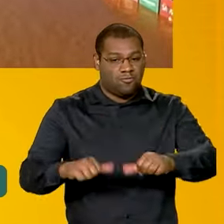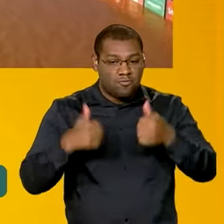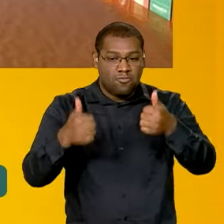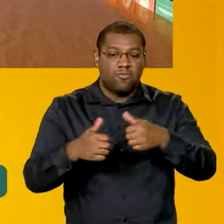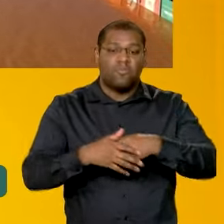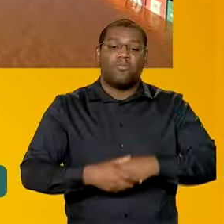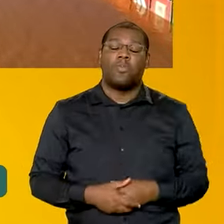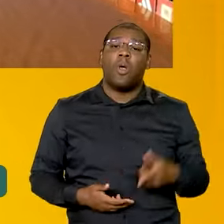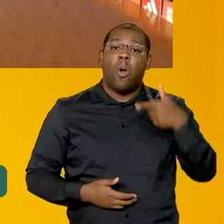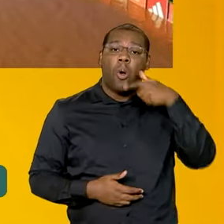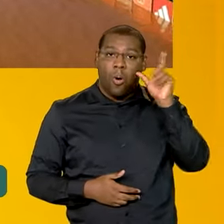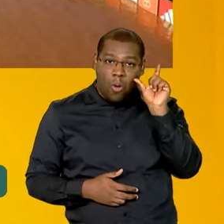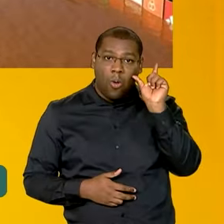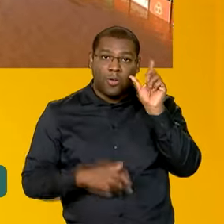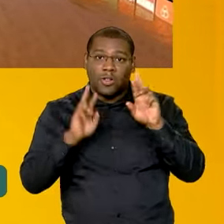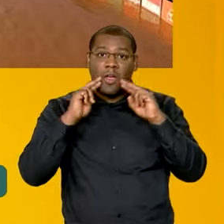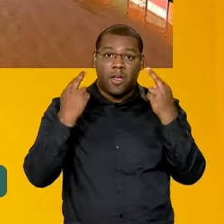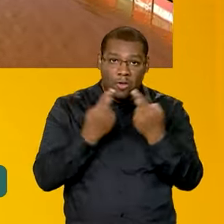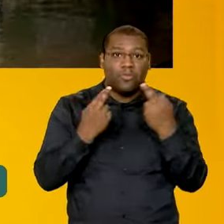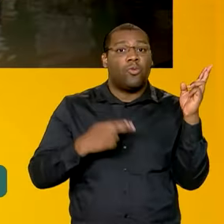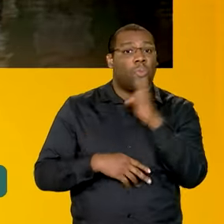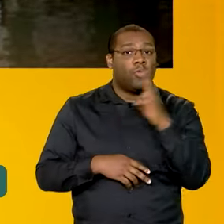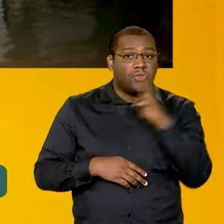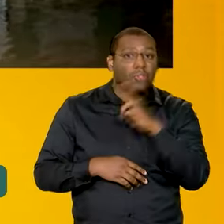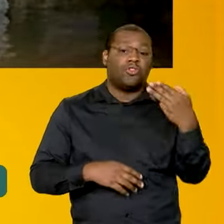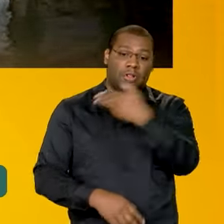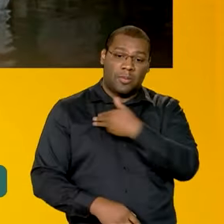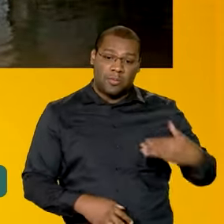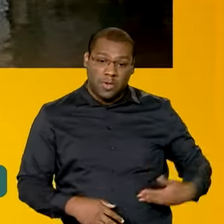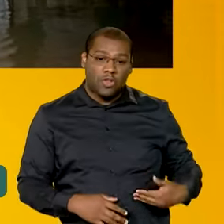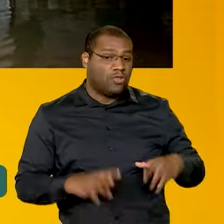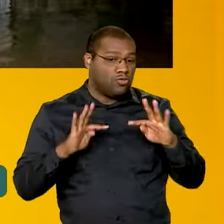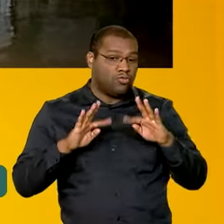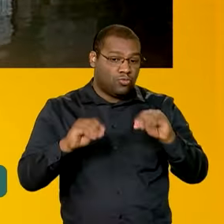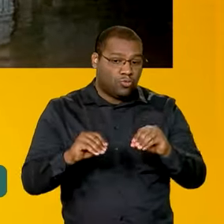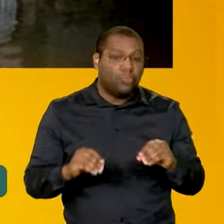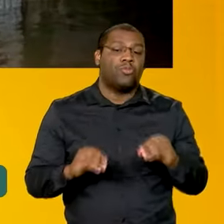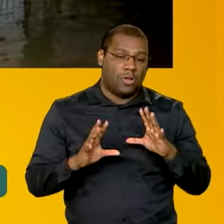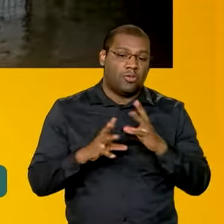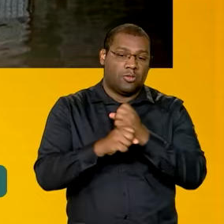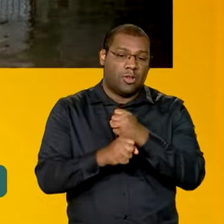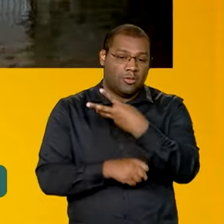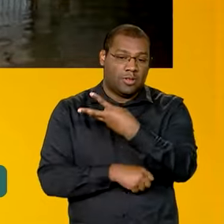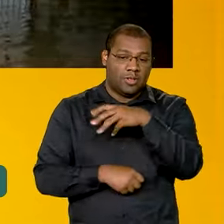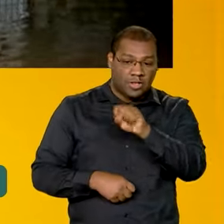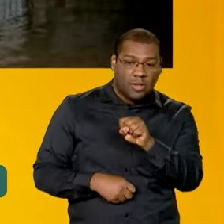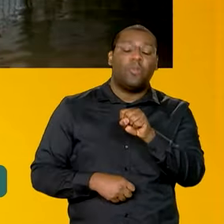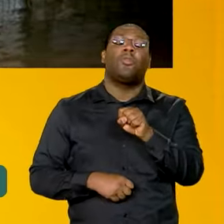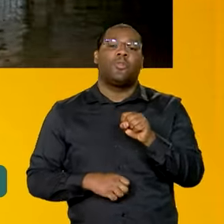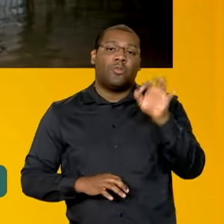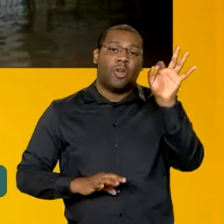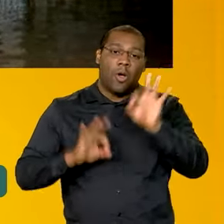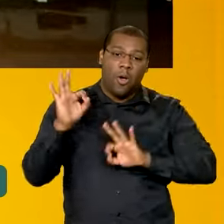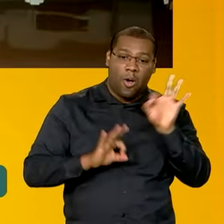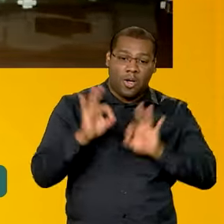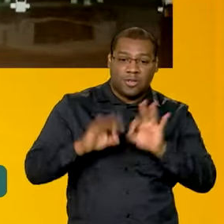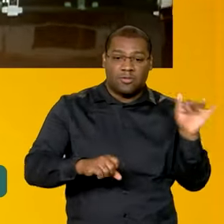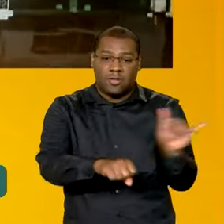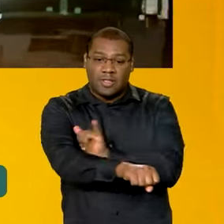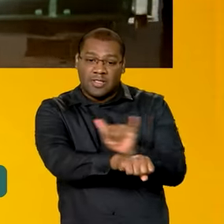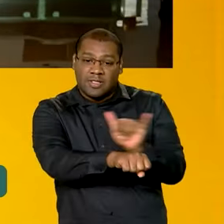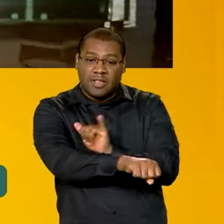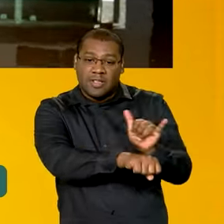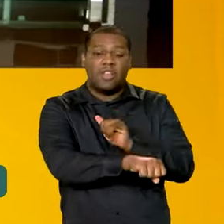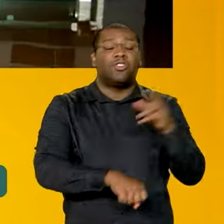uma reunião emergencial com os 38 ministros para definir o novo pacote de socorro ao estado e pedir o alinhamento